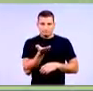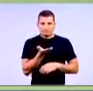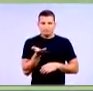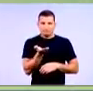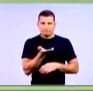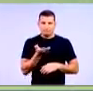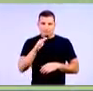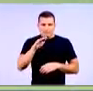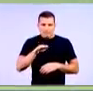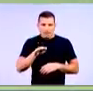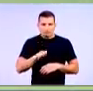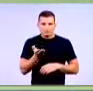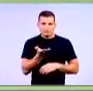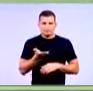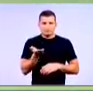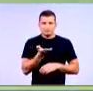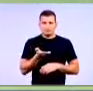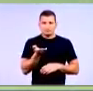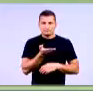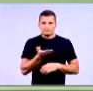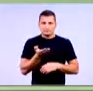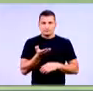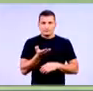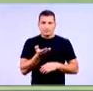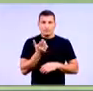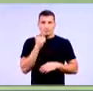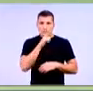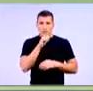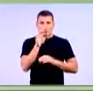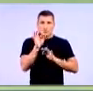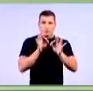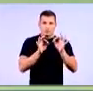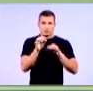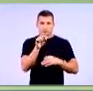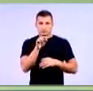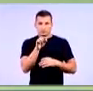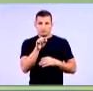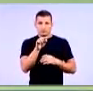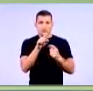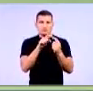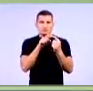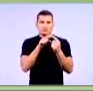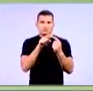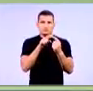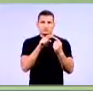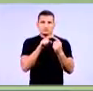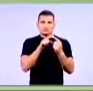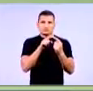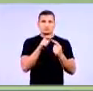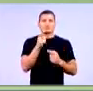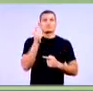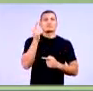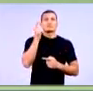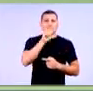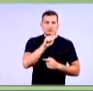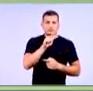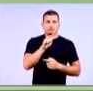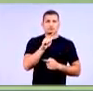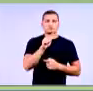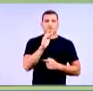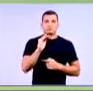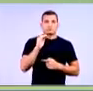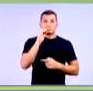na parte mais baixa. Quando a gente consegue organizar esses dados de forma coerente, né? Aqui a gente tem, então, a